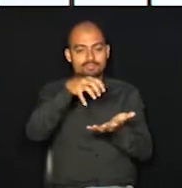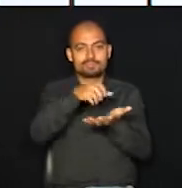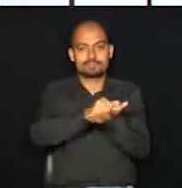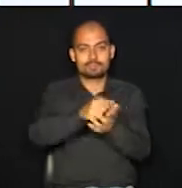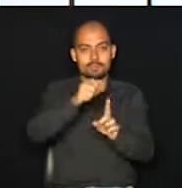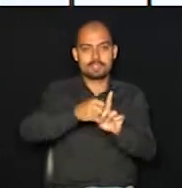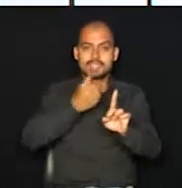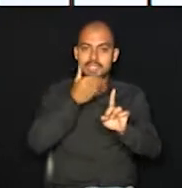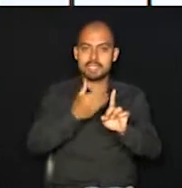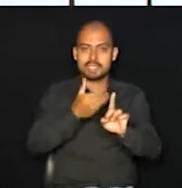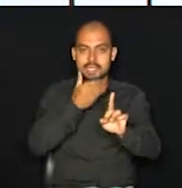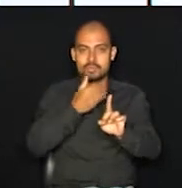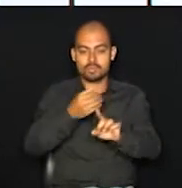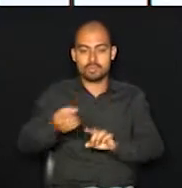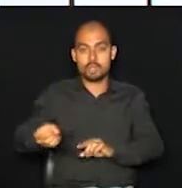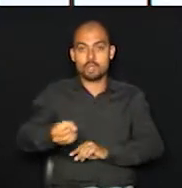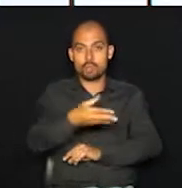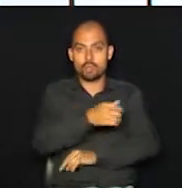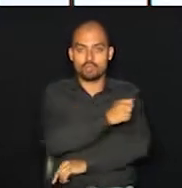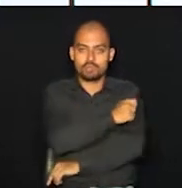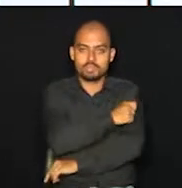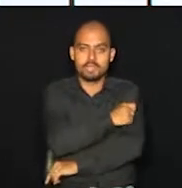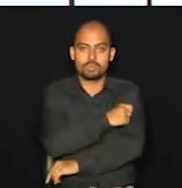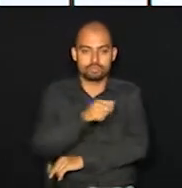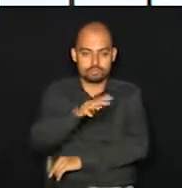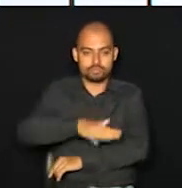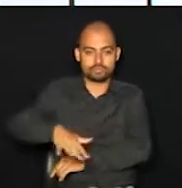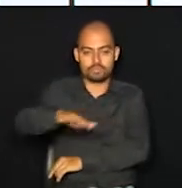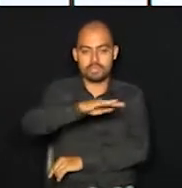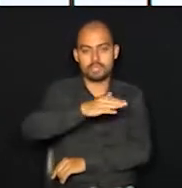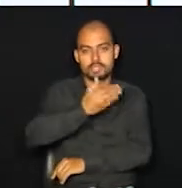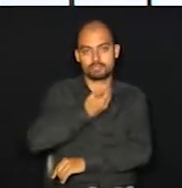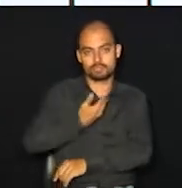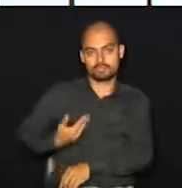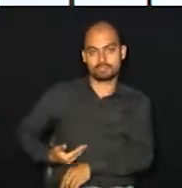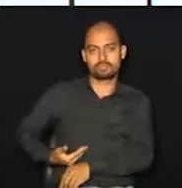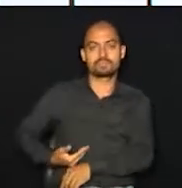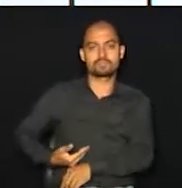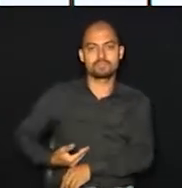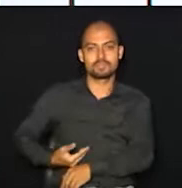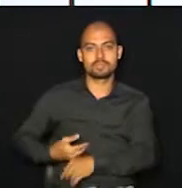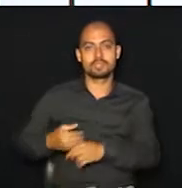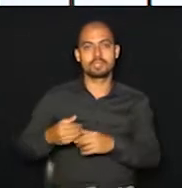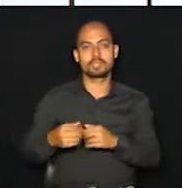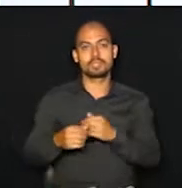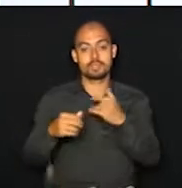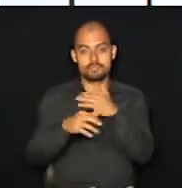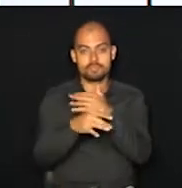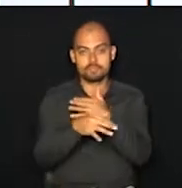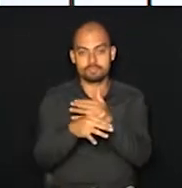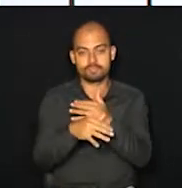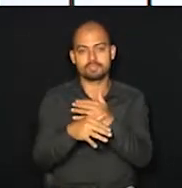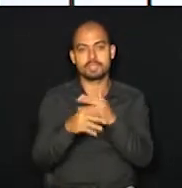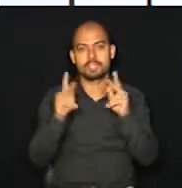alunos para o ano de 2021 na Rede Municipal de Educação Infantil de Hortolândia. O